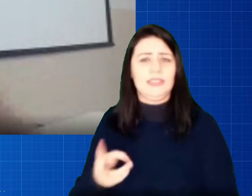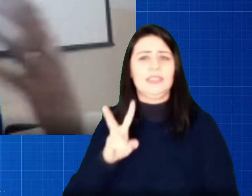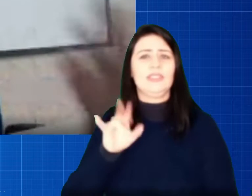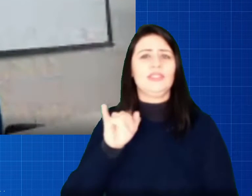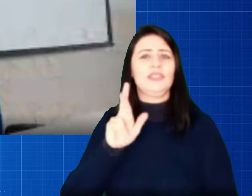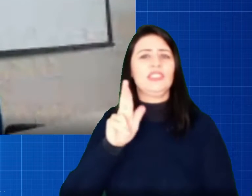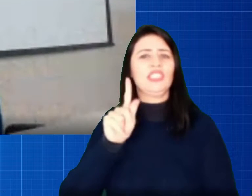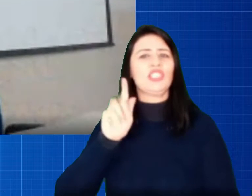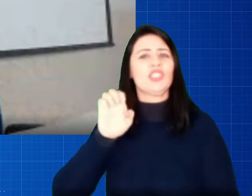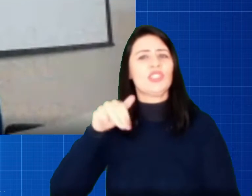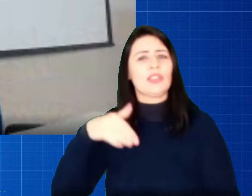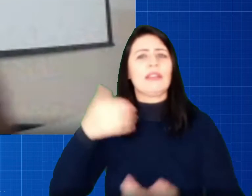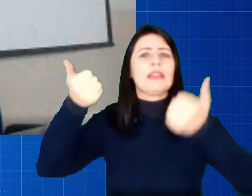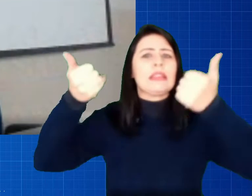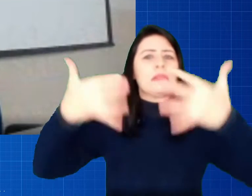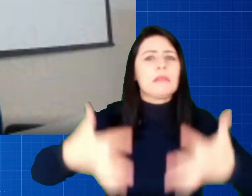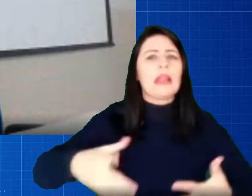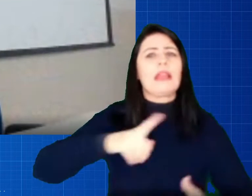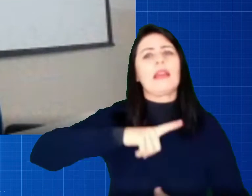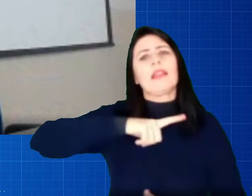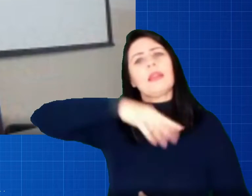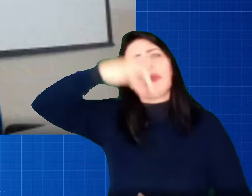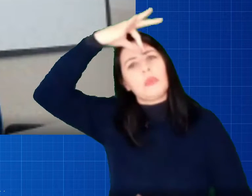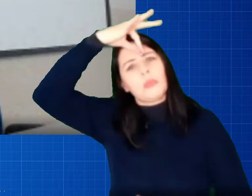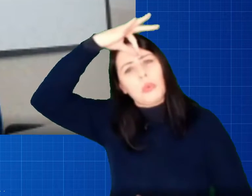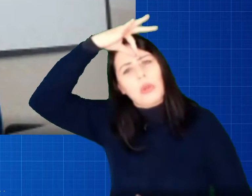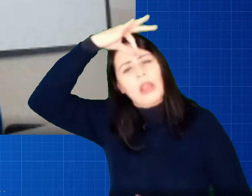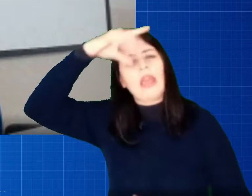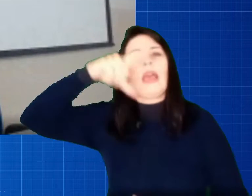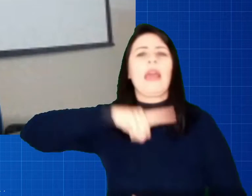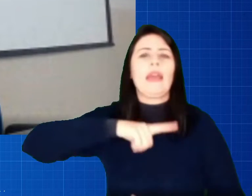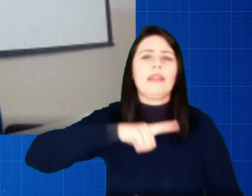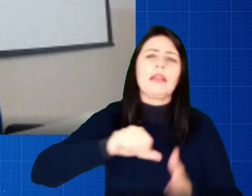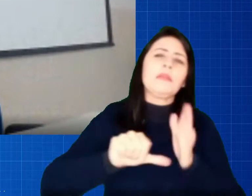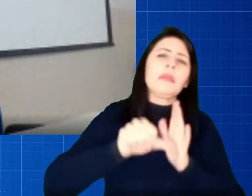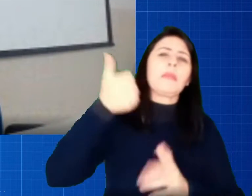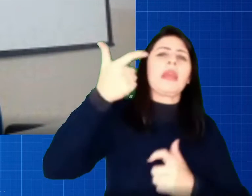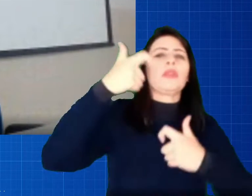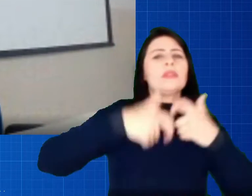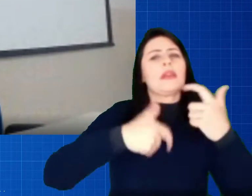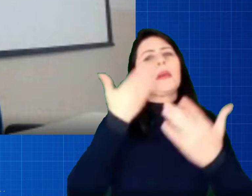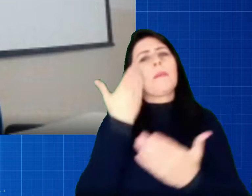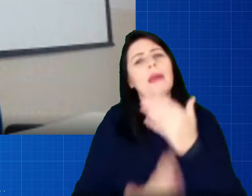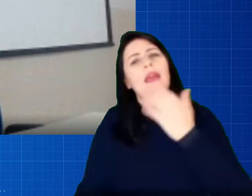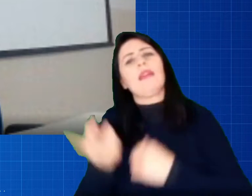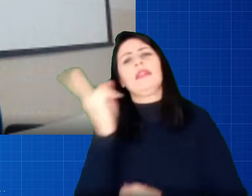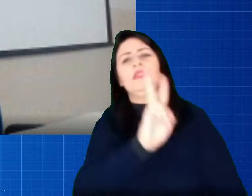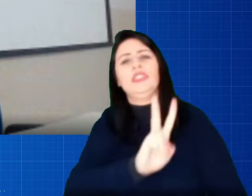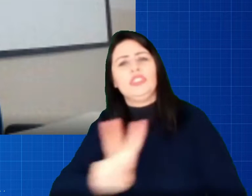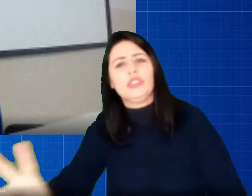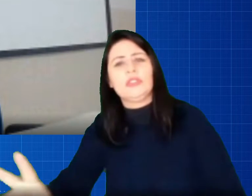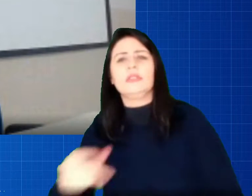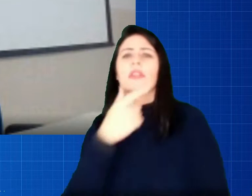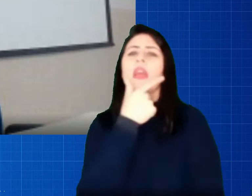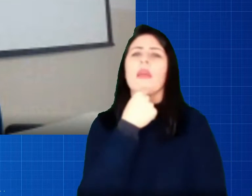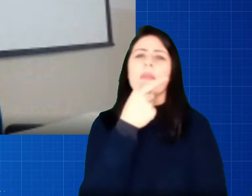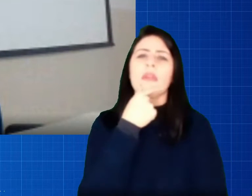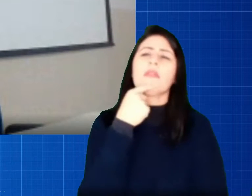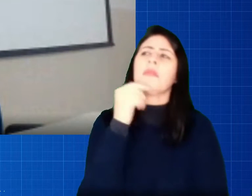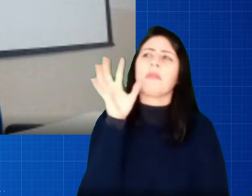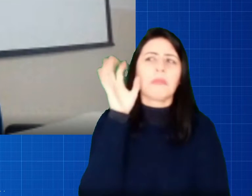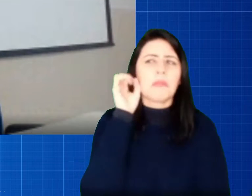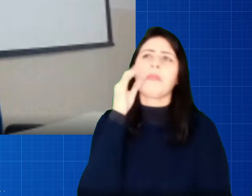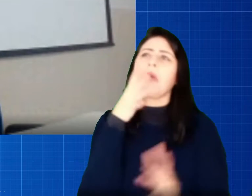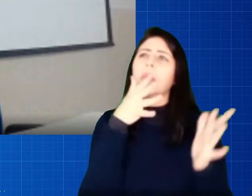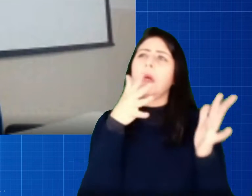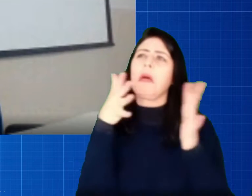lá da genitália feminina, que tem um ímen que é rompido quando perde a virgindade, tá? E o menininho ouviu, todo